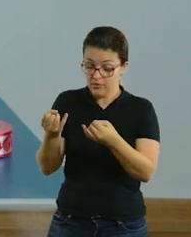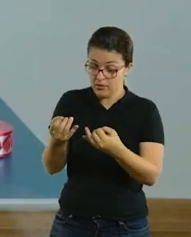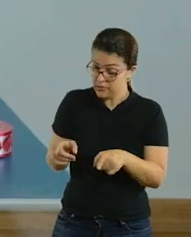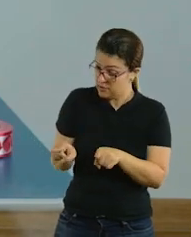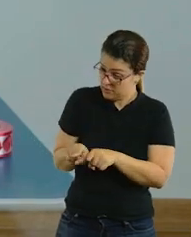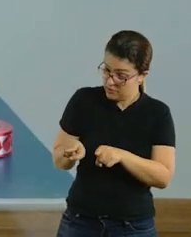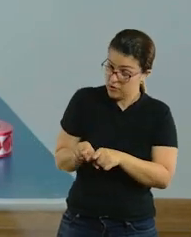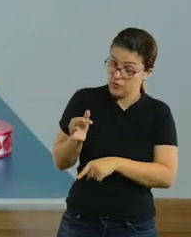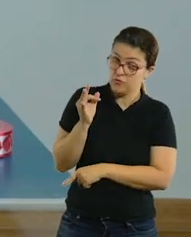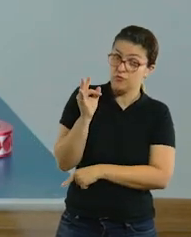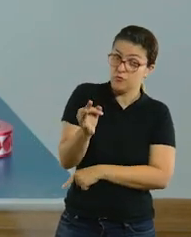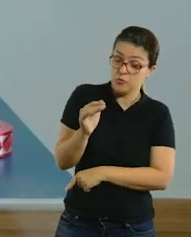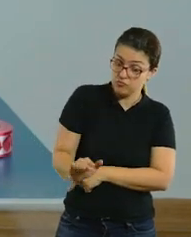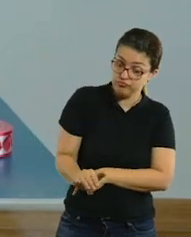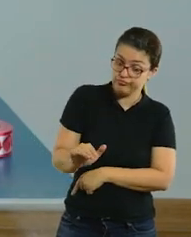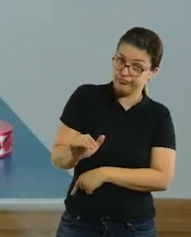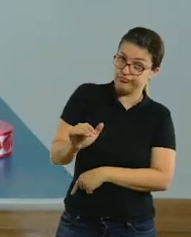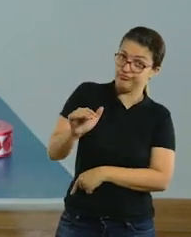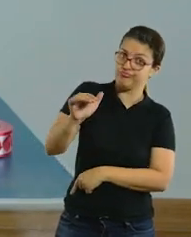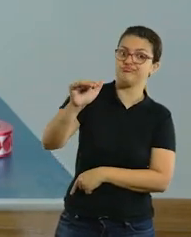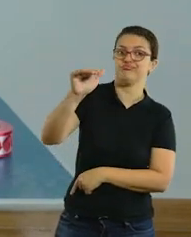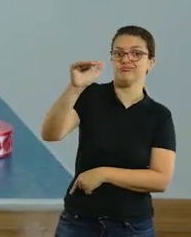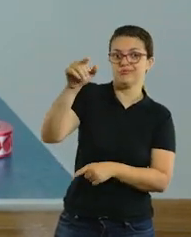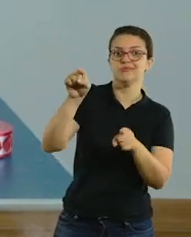para ela, você também vai ser grandão.